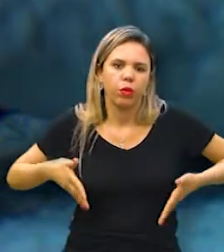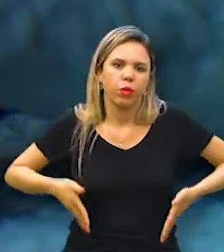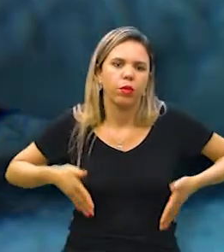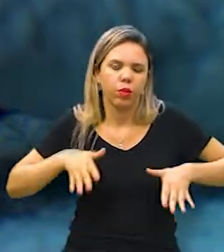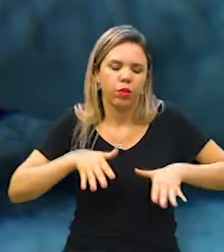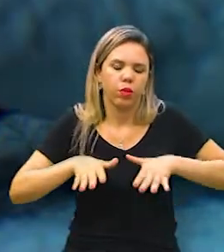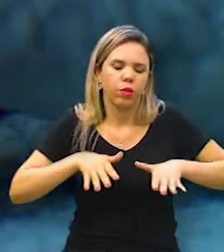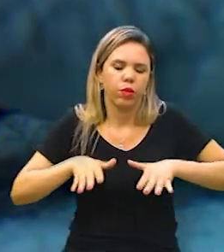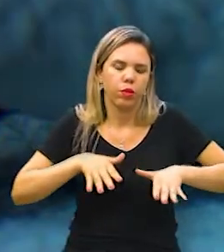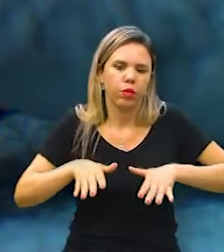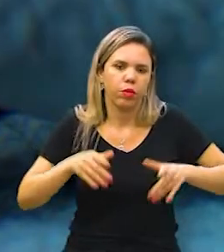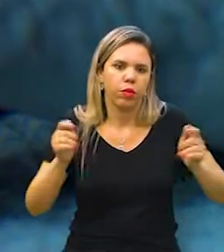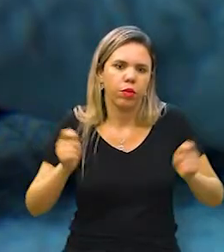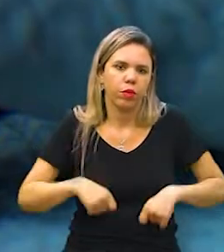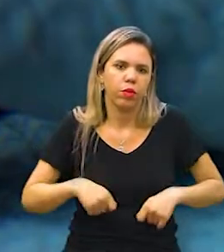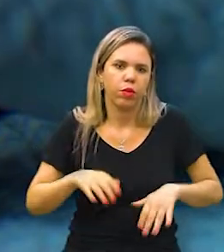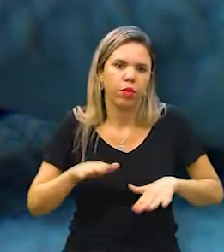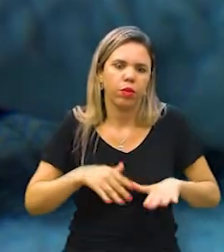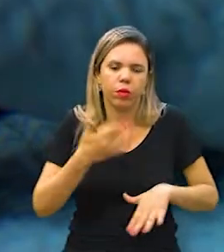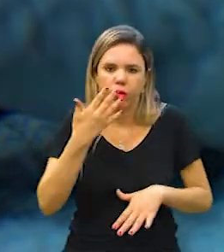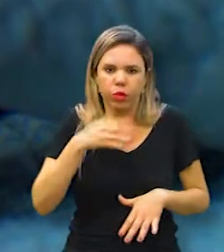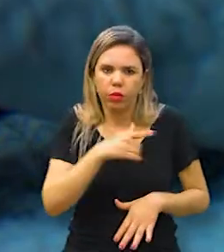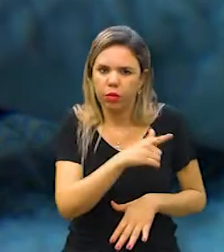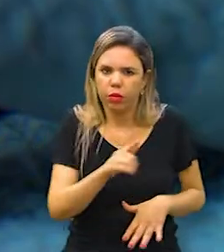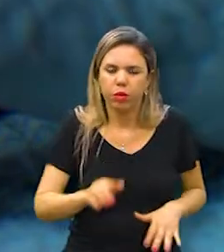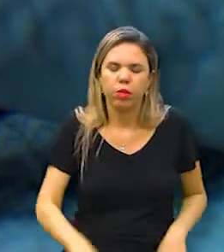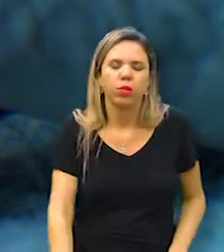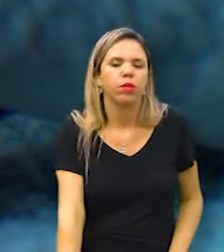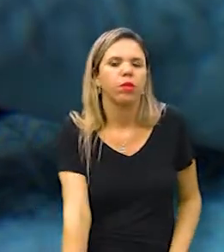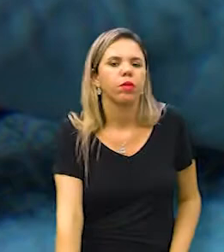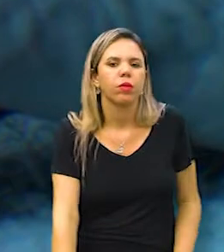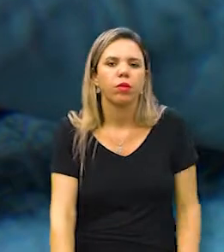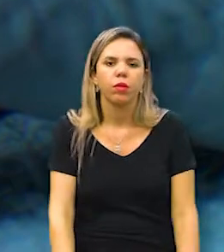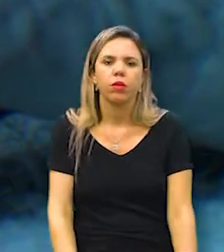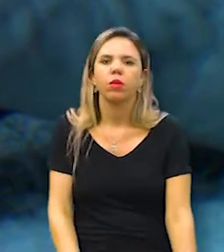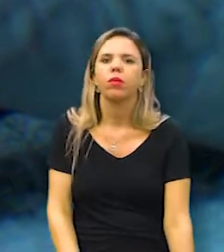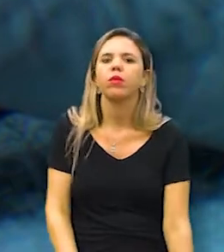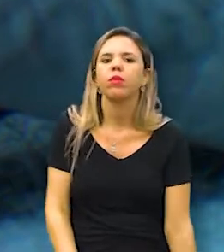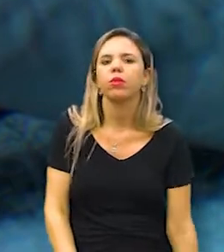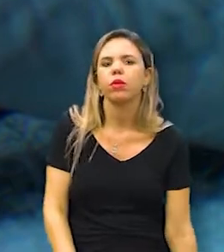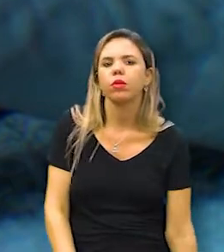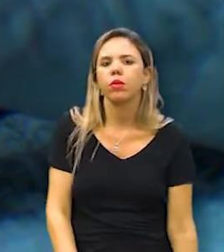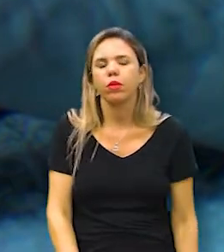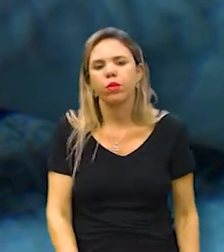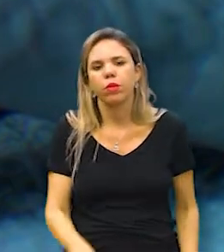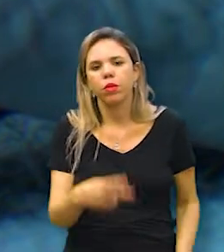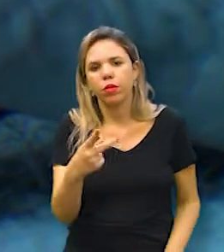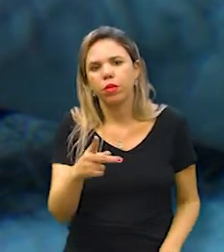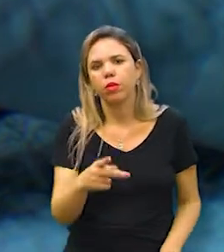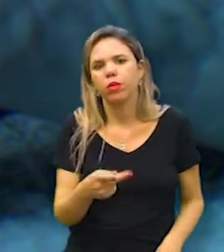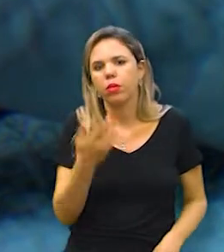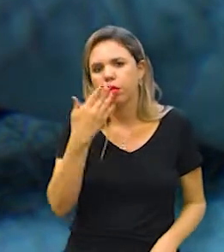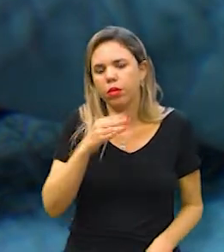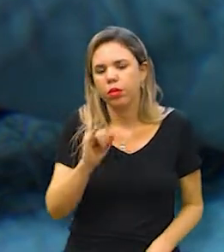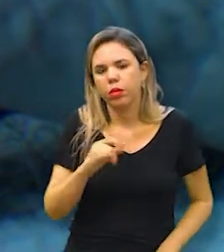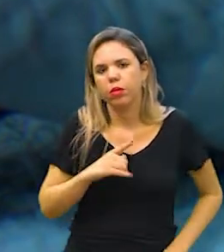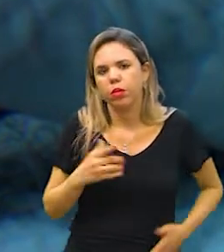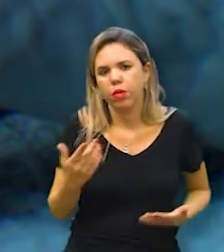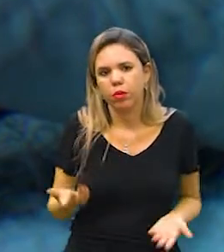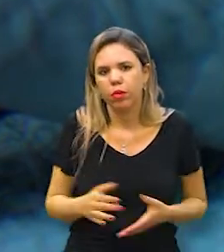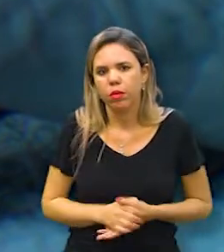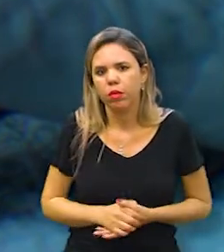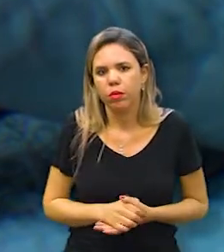que possivelmente, talvez, essa criança não tenha. Então, o trâmite dela... seria